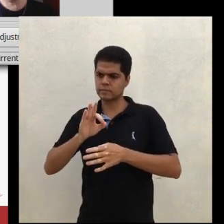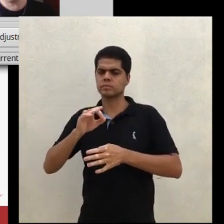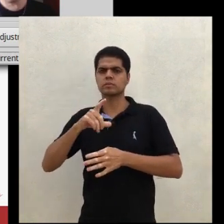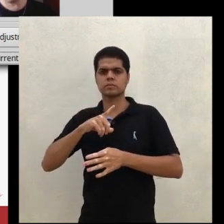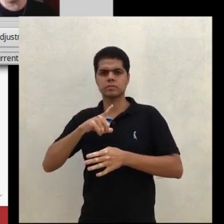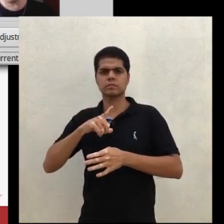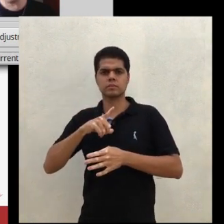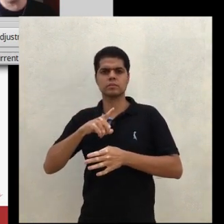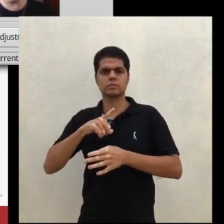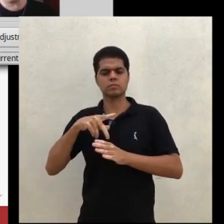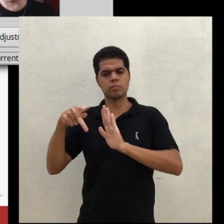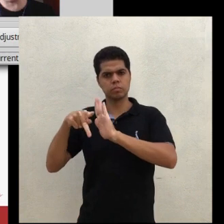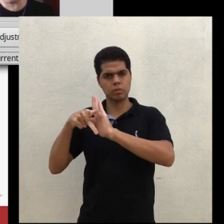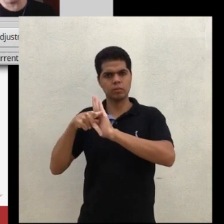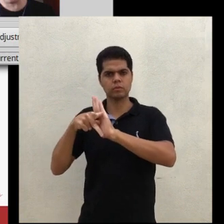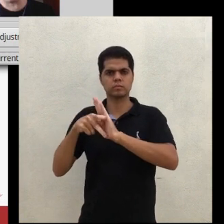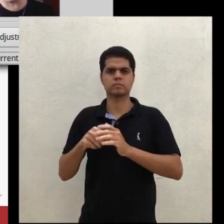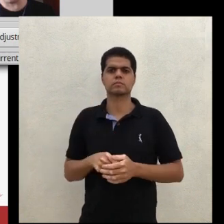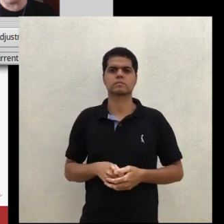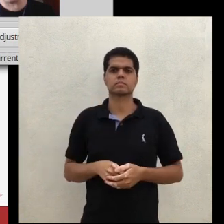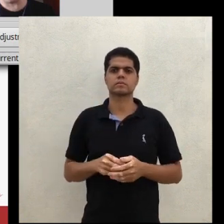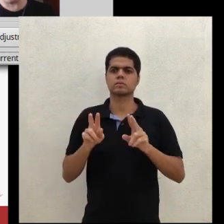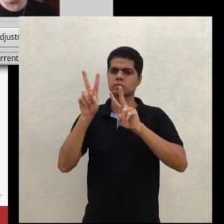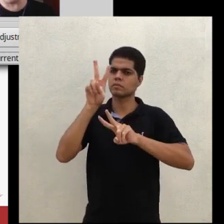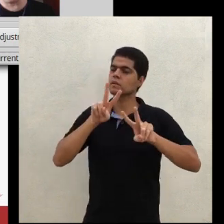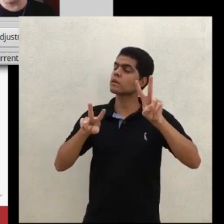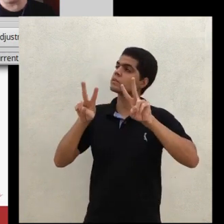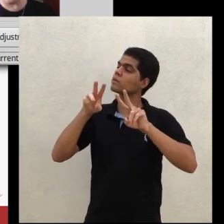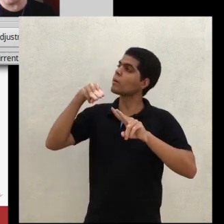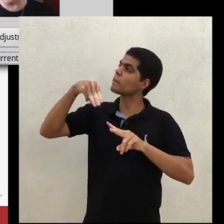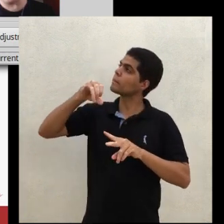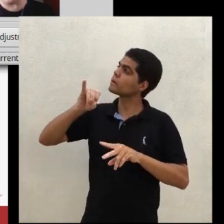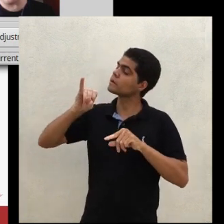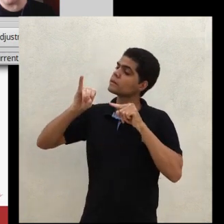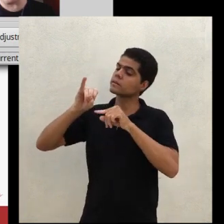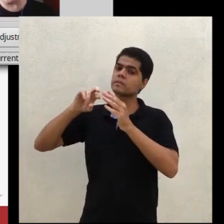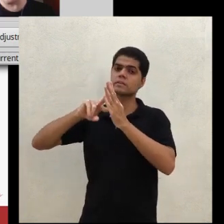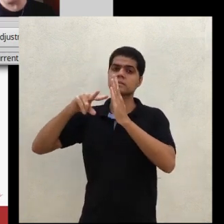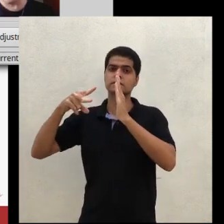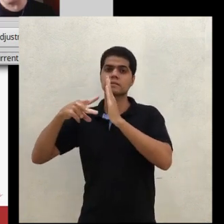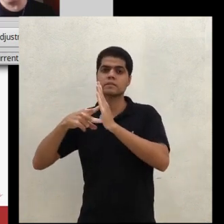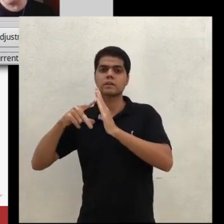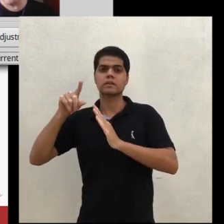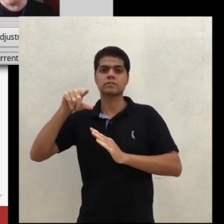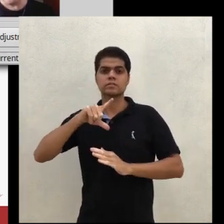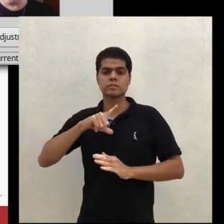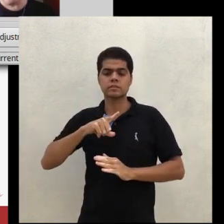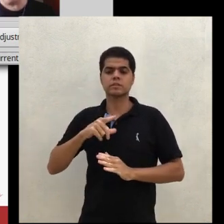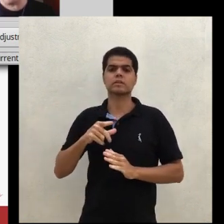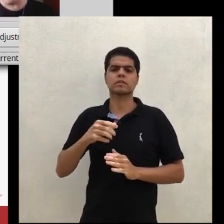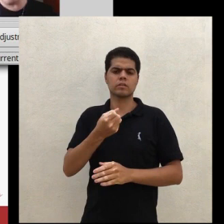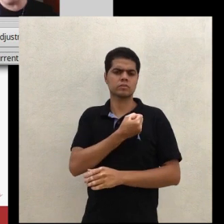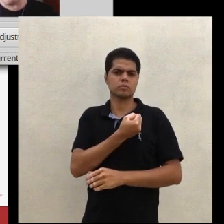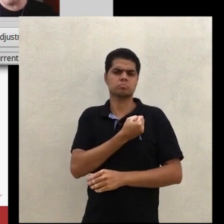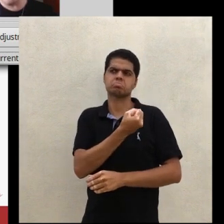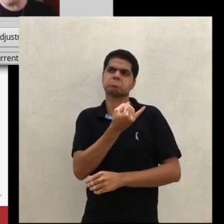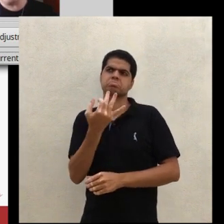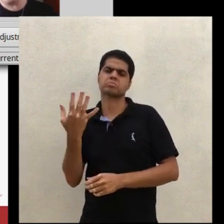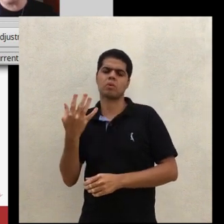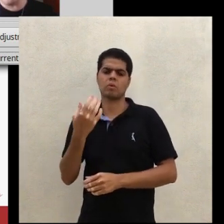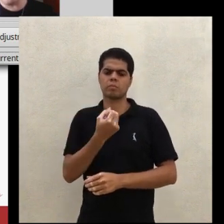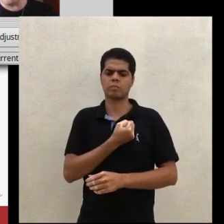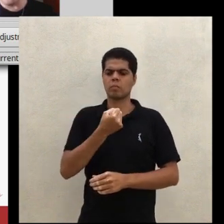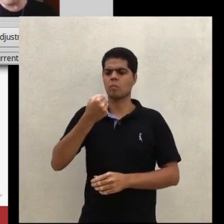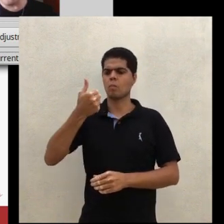que descreve a probabilidade, se você colocar aqui um determinado valor de altura, sei lá, 1,70, né? Então, ele vai te dar um valor